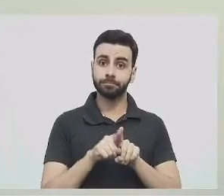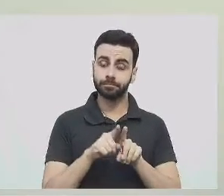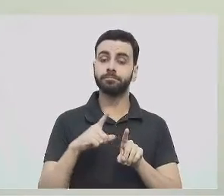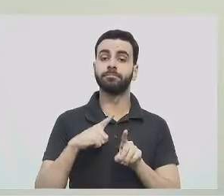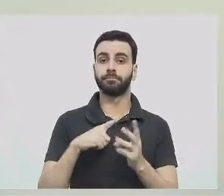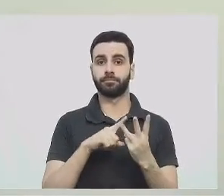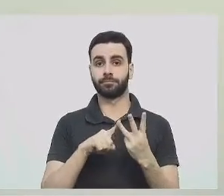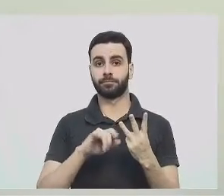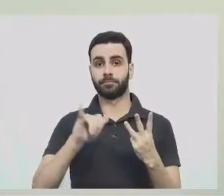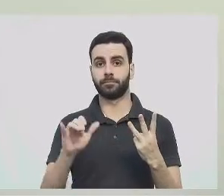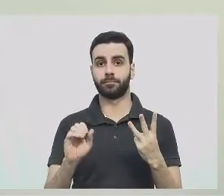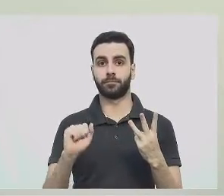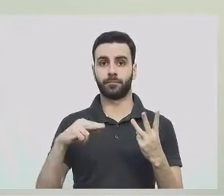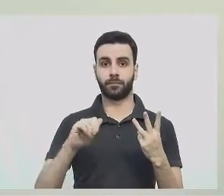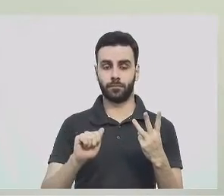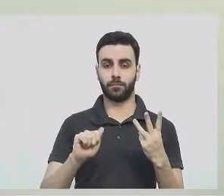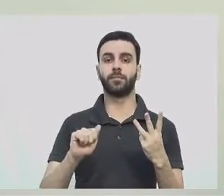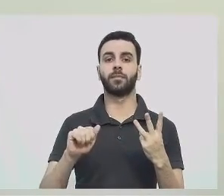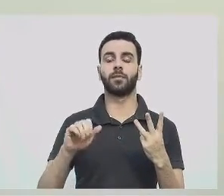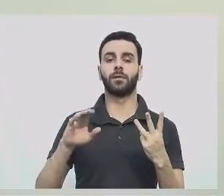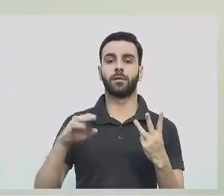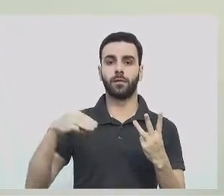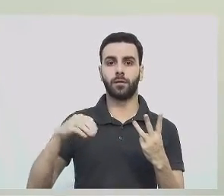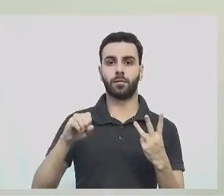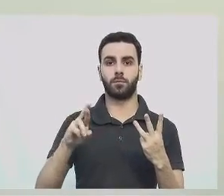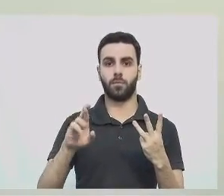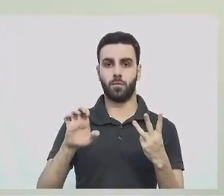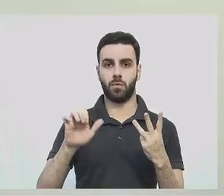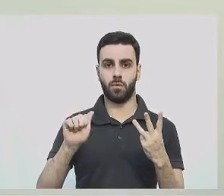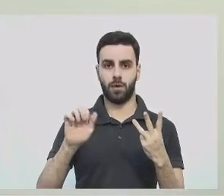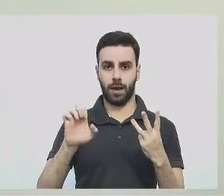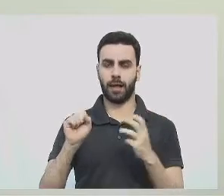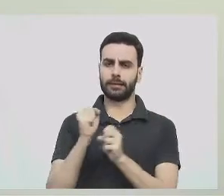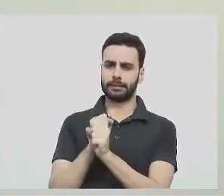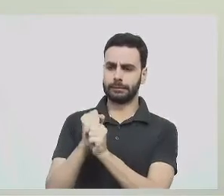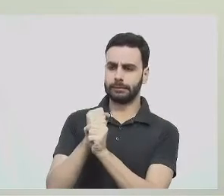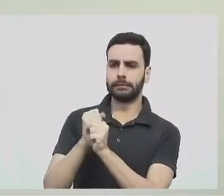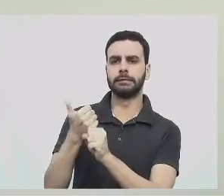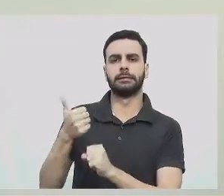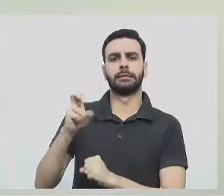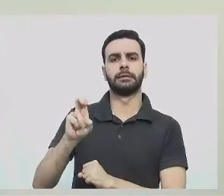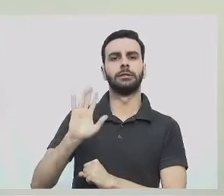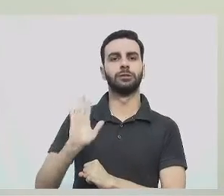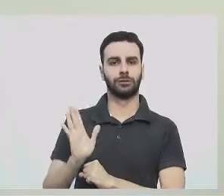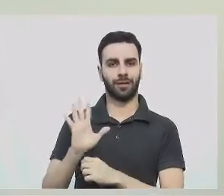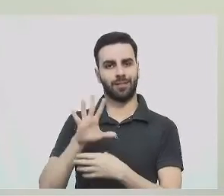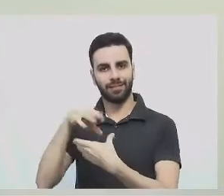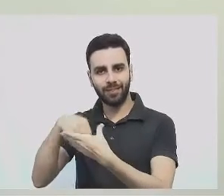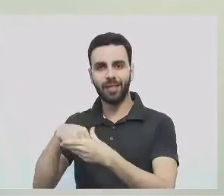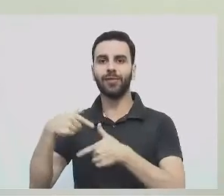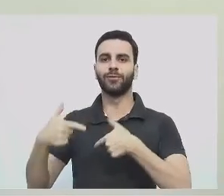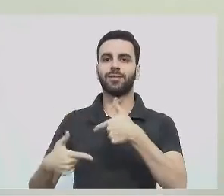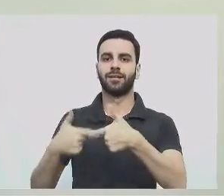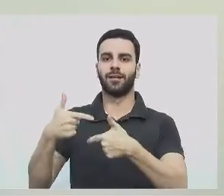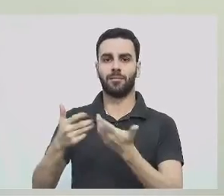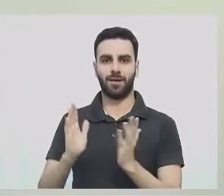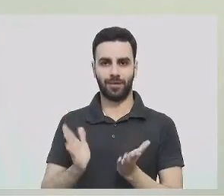colaboradora, Joana Dark Rigueira de Moraes, que ao longo desses 15 anos vem prestando muitos